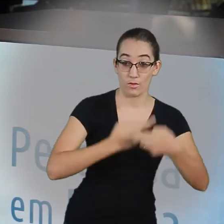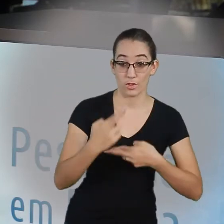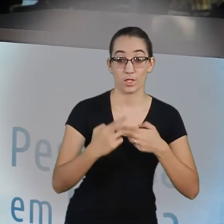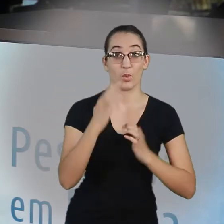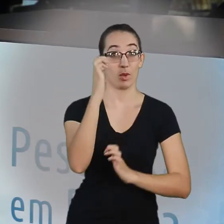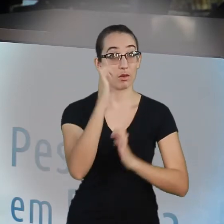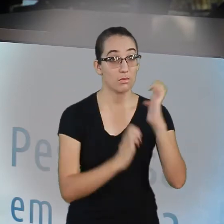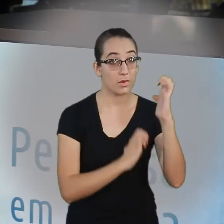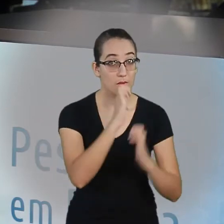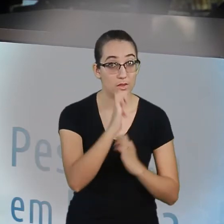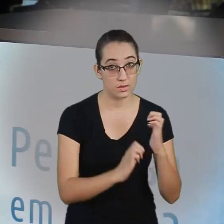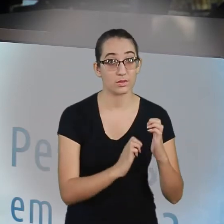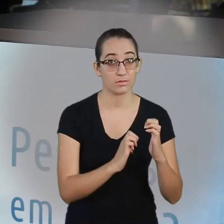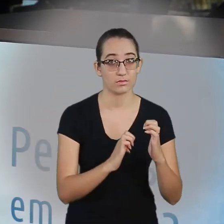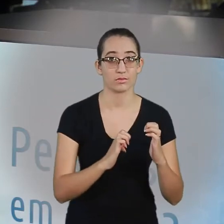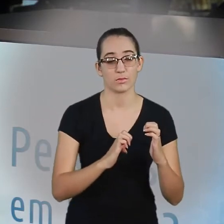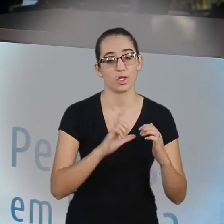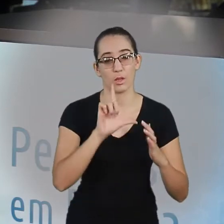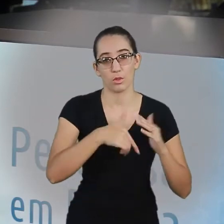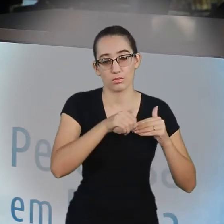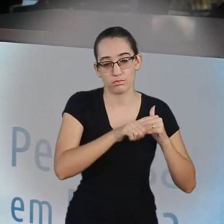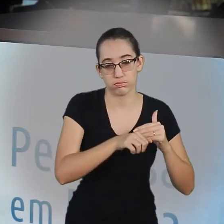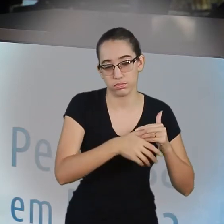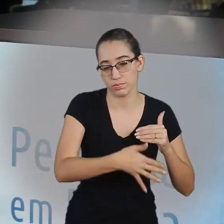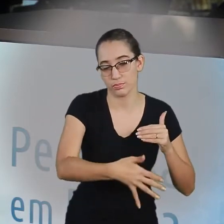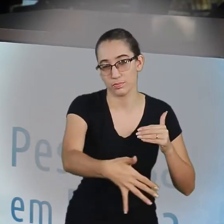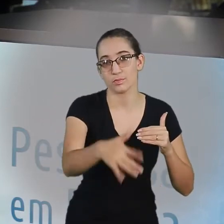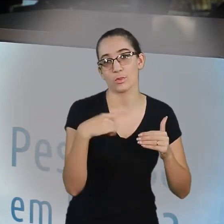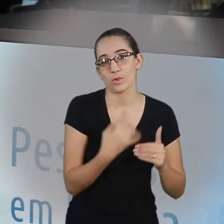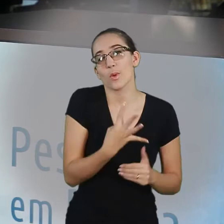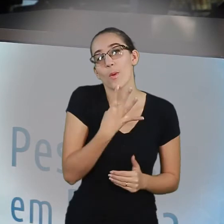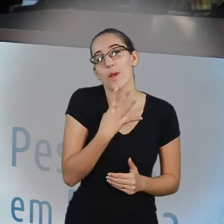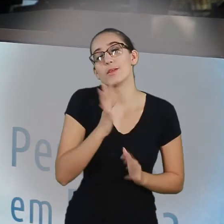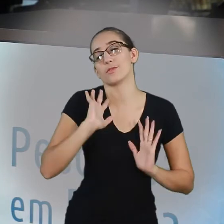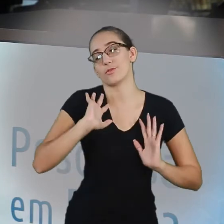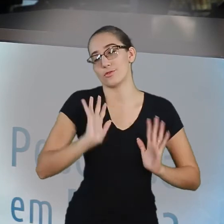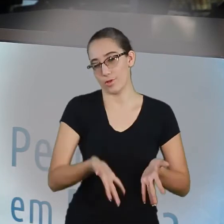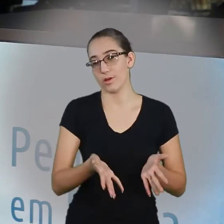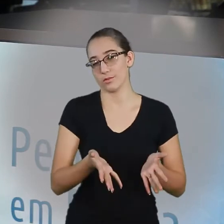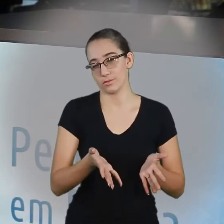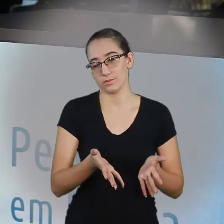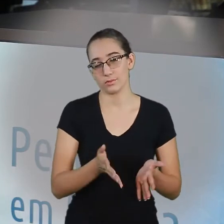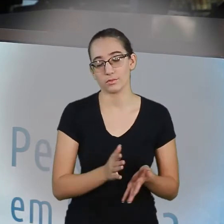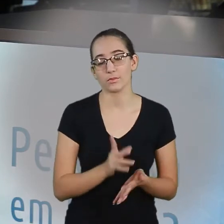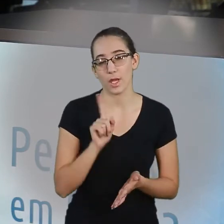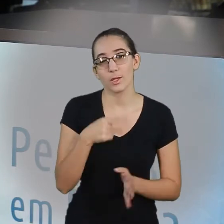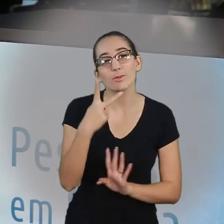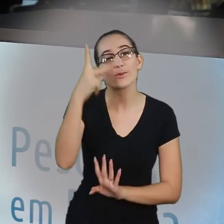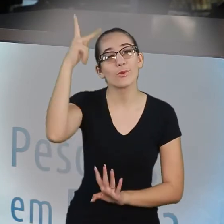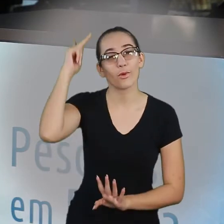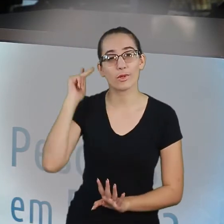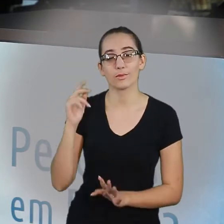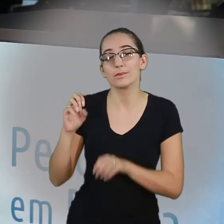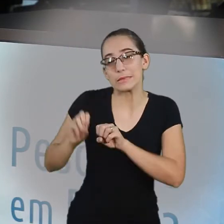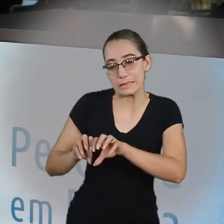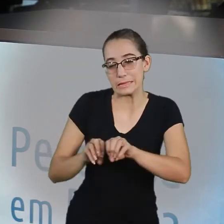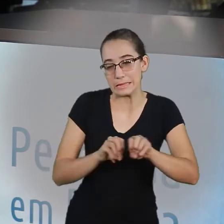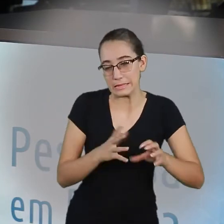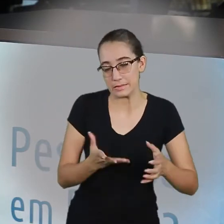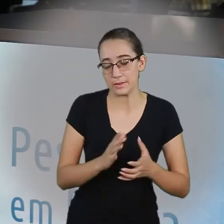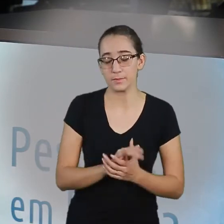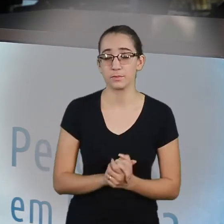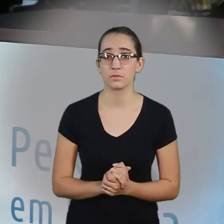Industrial e o resto é história, né, como nós sabemos. E me parece que começa a se formar